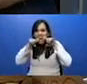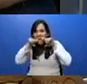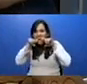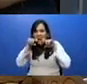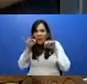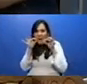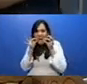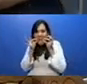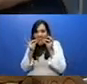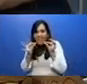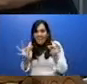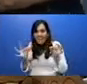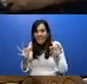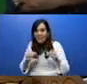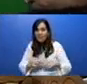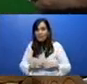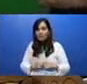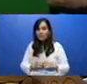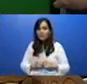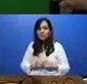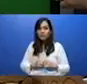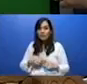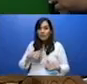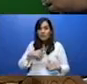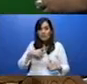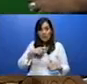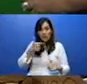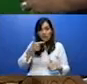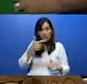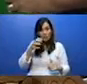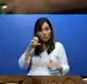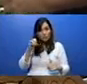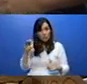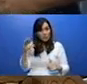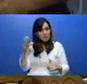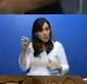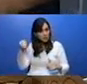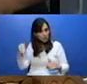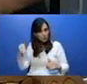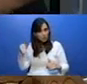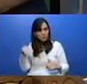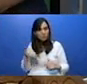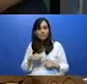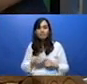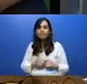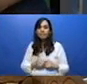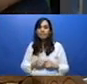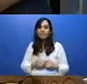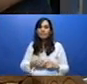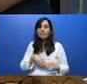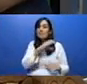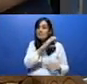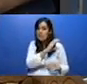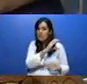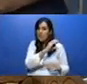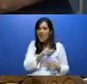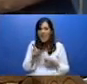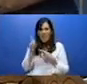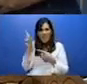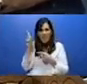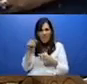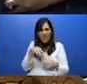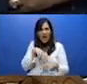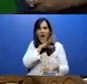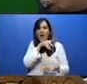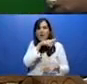afiados, têm 20 centímetros de comprimento e se parecem com lâminas. C. Este animal